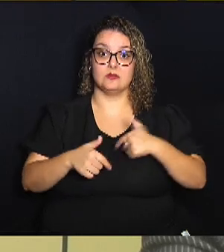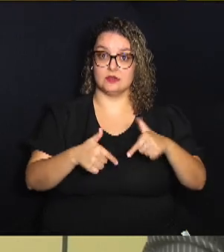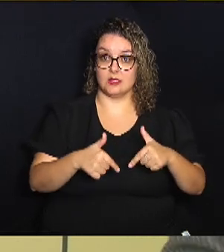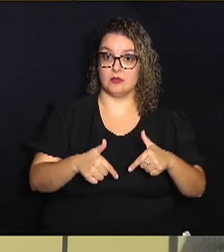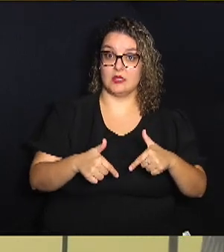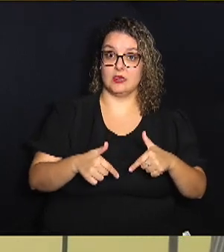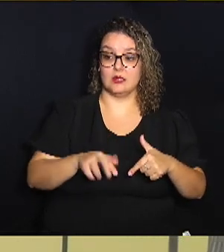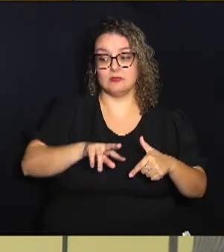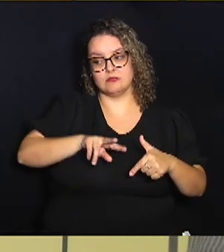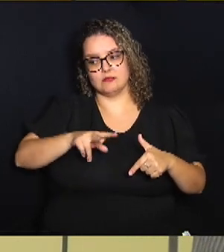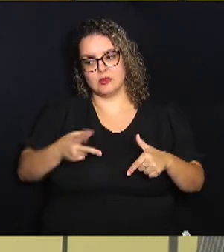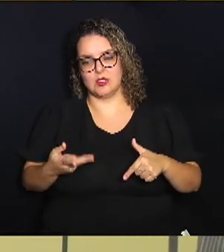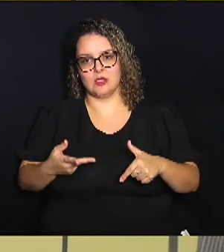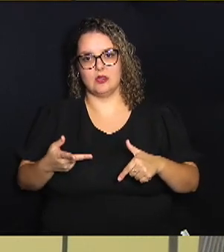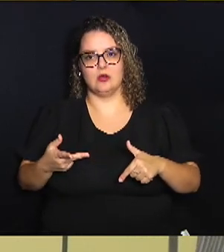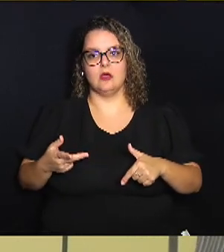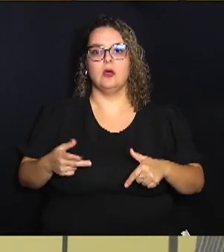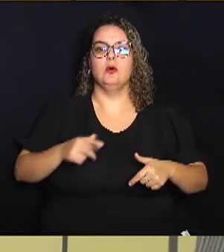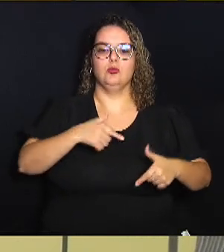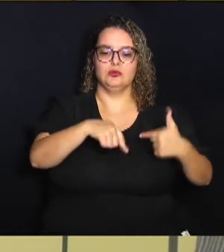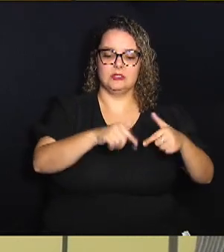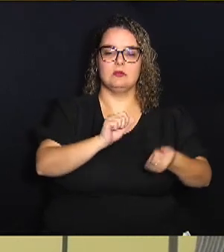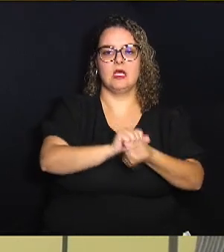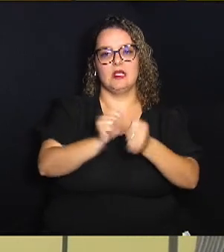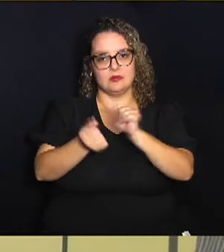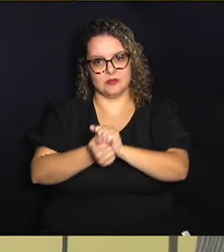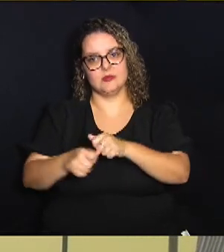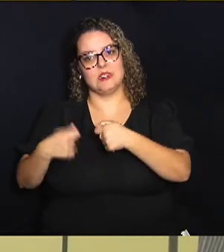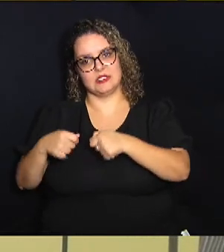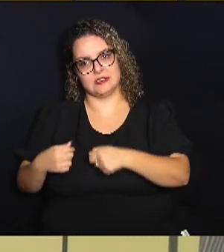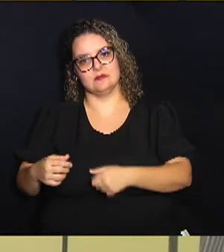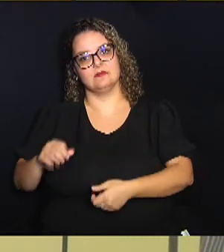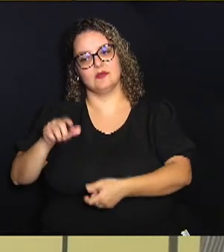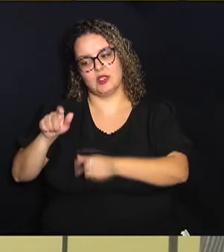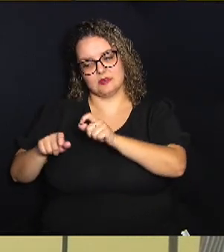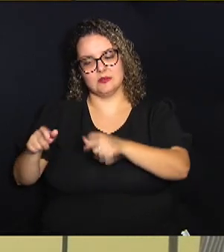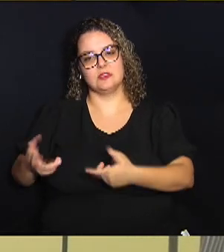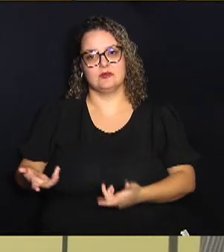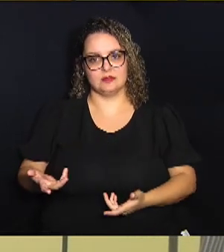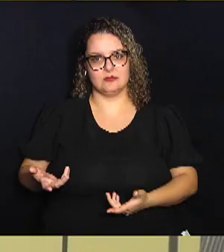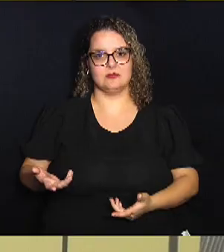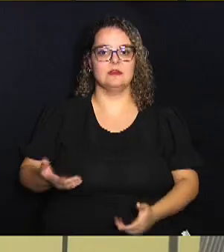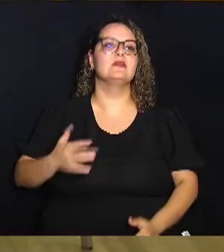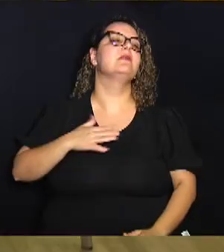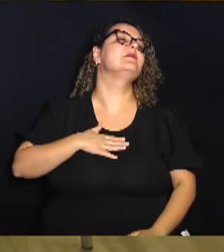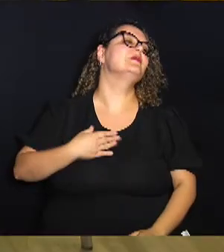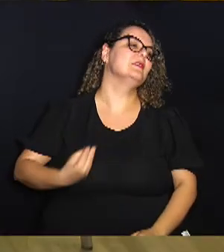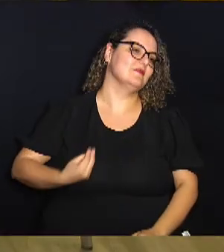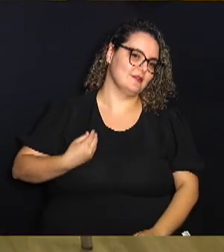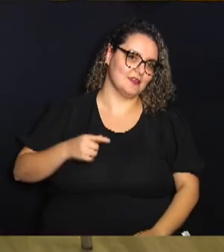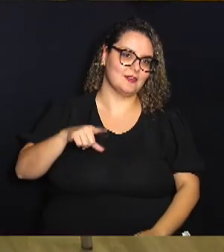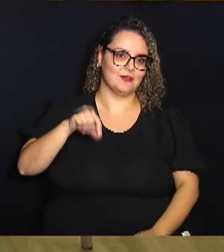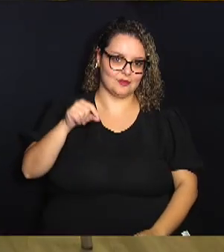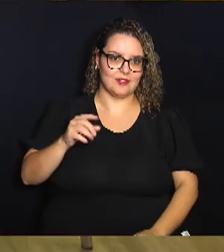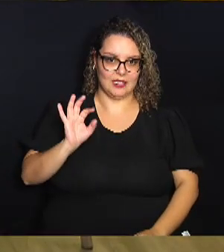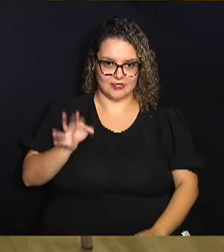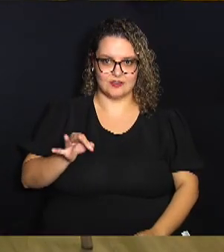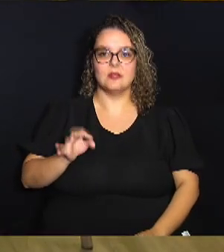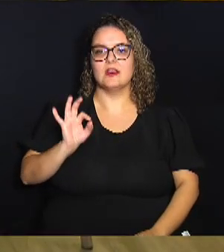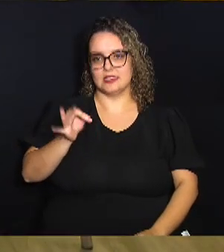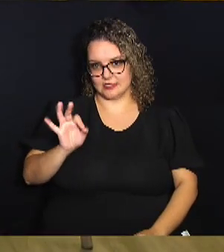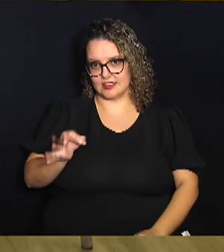hoje está vindo uma tendência muito forte de que o trabalho precisa se enquadrar Na minha vida, na sua vida que eu escolhi, é isso?